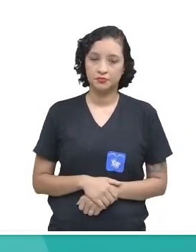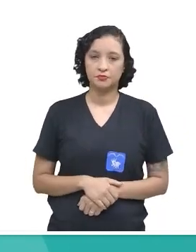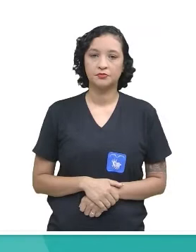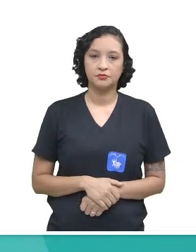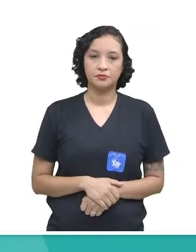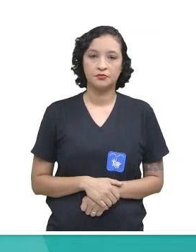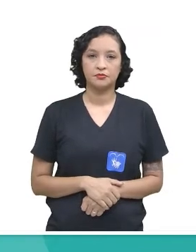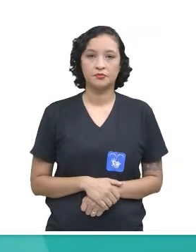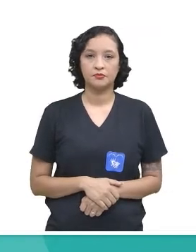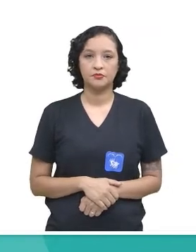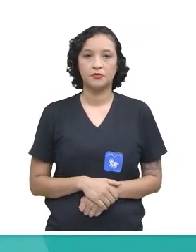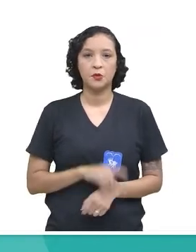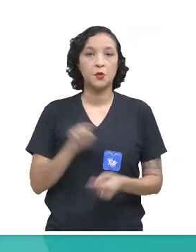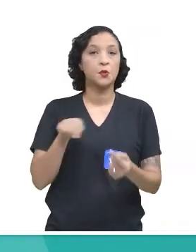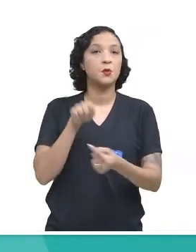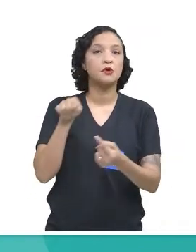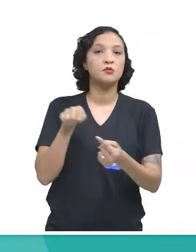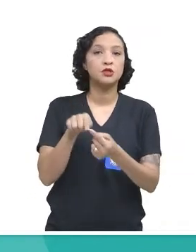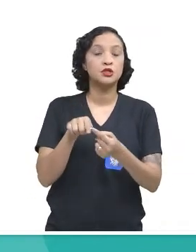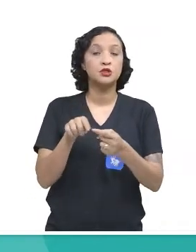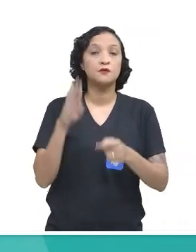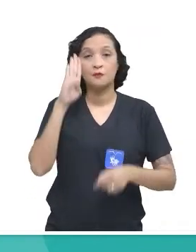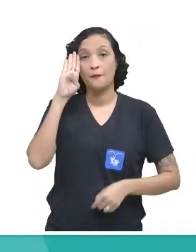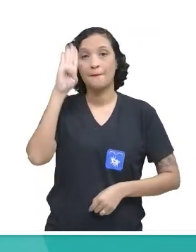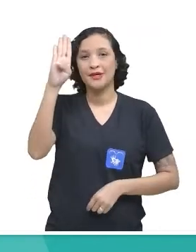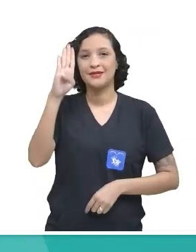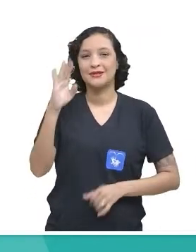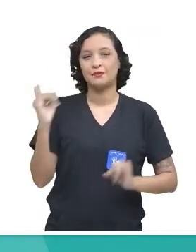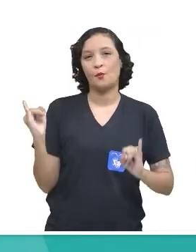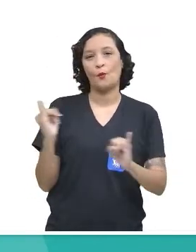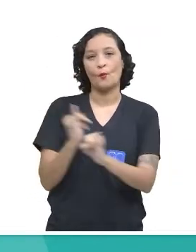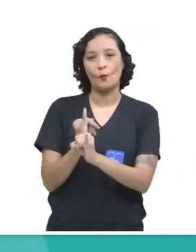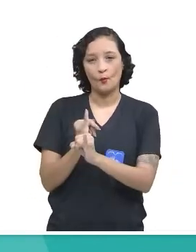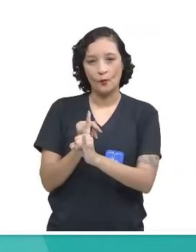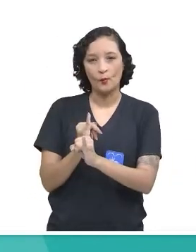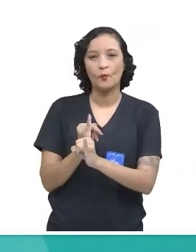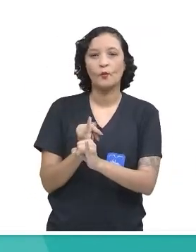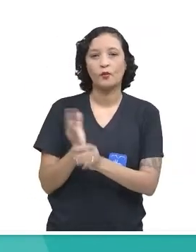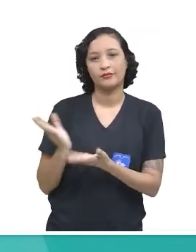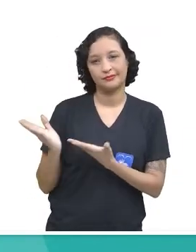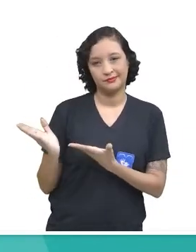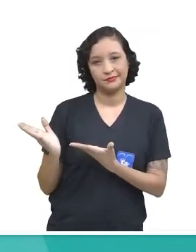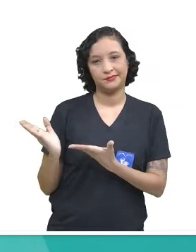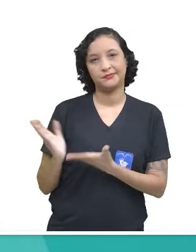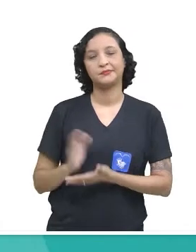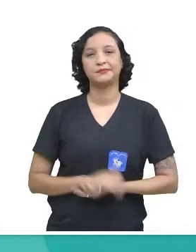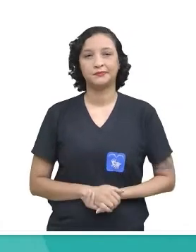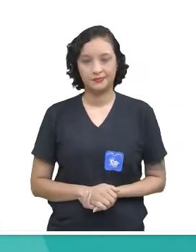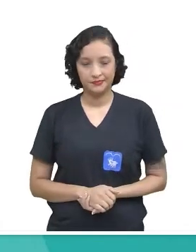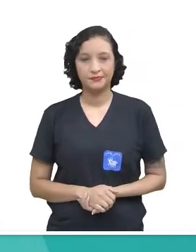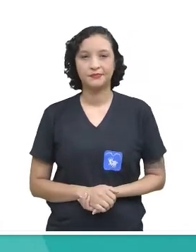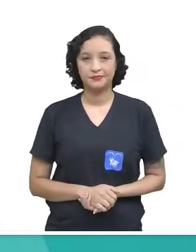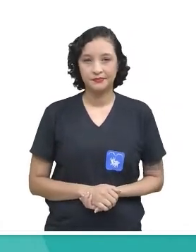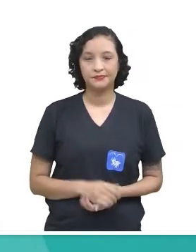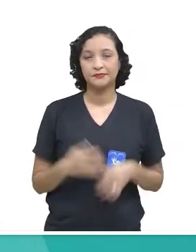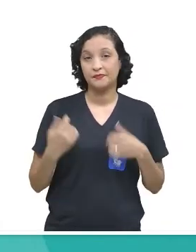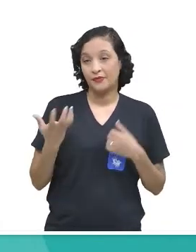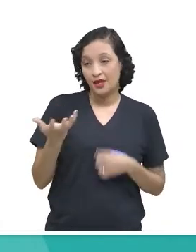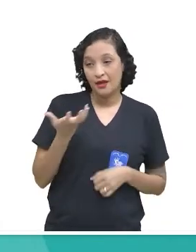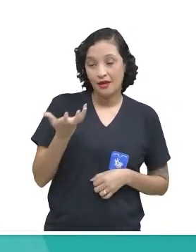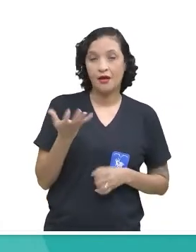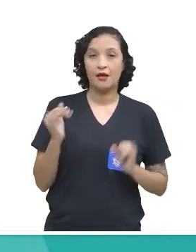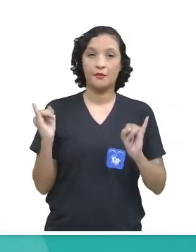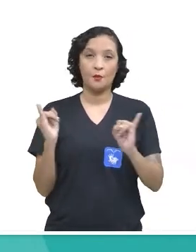repouso. E o objetivo maior é o emagrecimento, ou seja, eu gastar calorias e obter